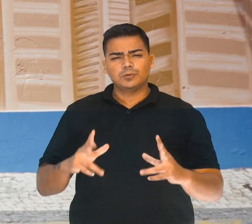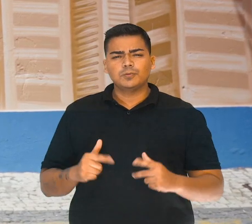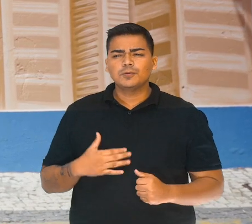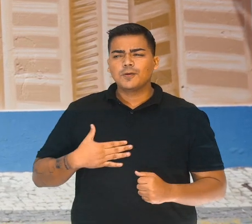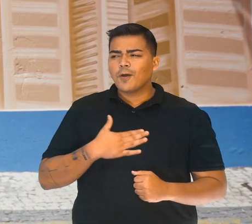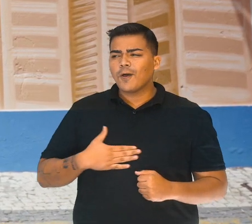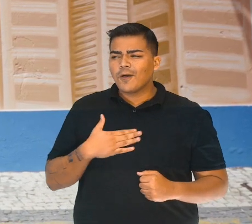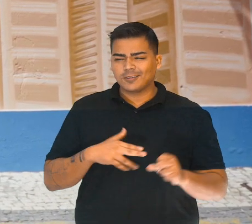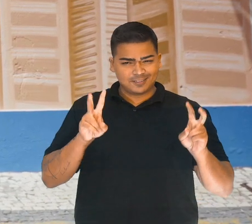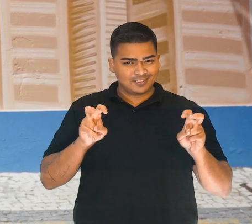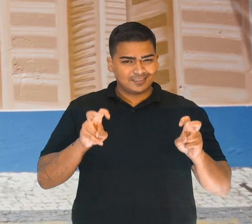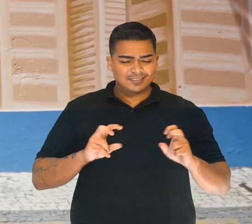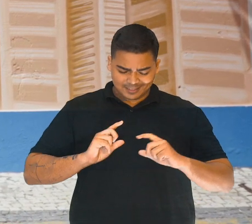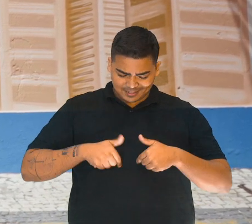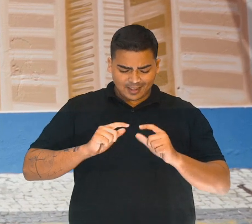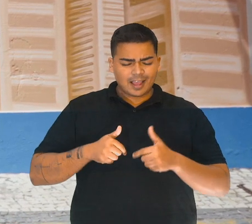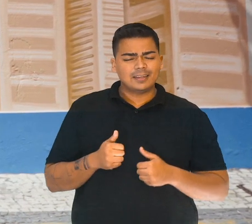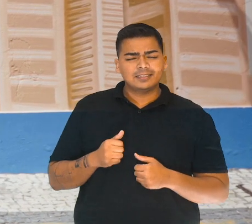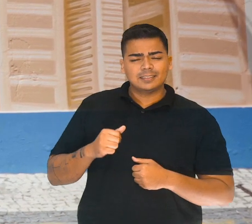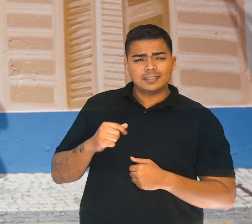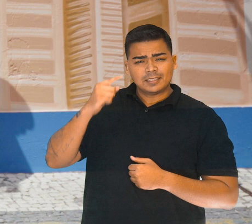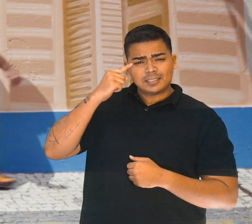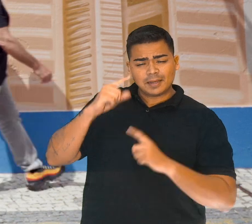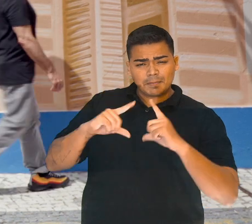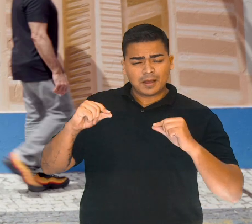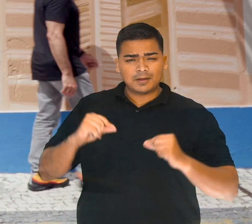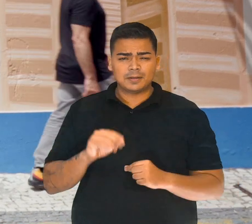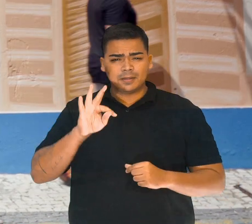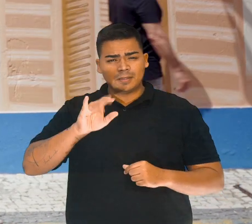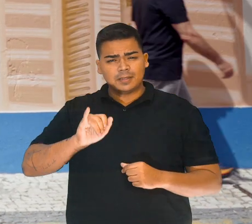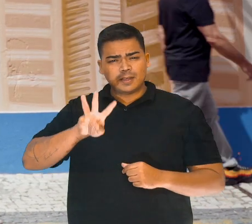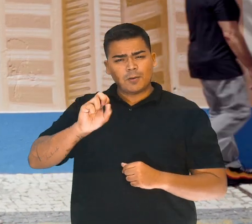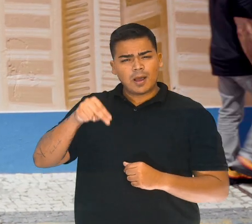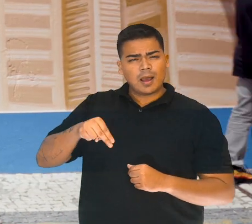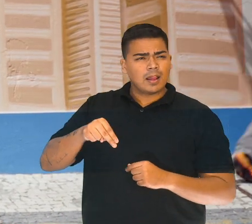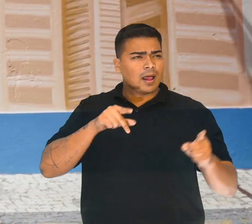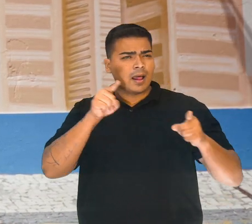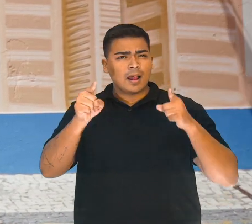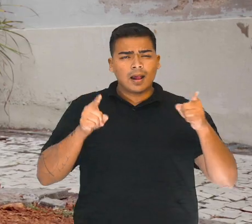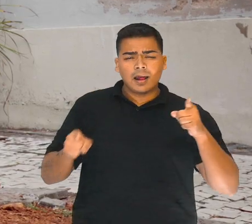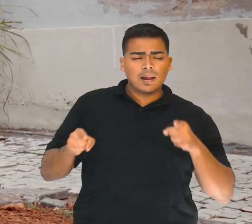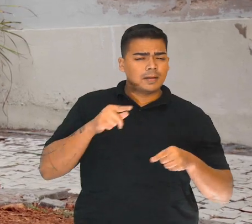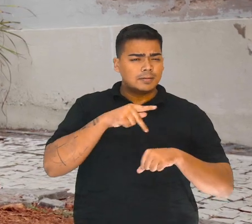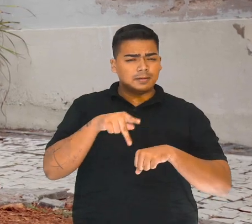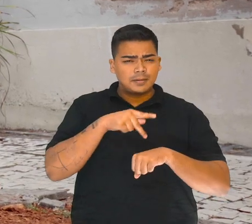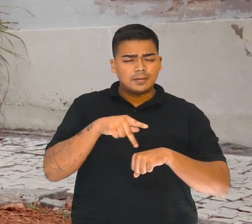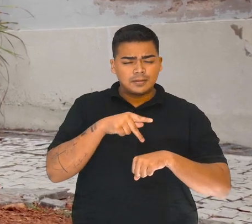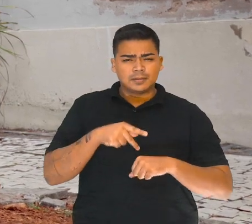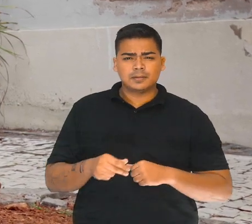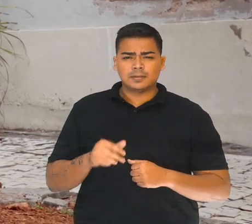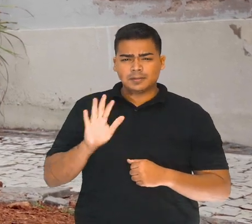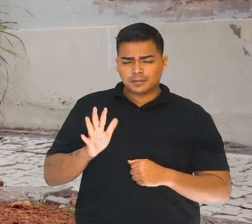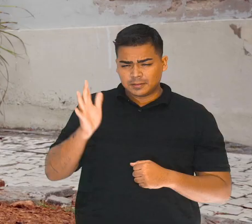Todo mundo gosta de falar de Israel, do Silicon Valley, do Japão, de Taiwan, disso, daquilo e daquilo outro. Mas quando as